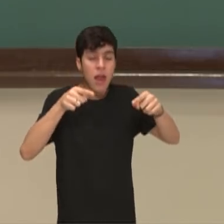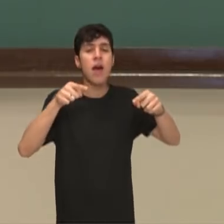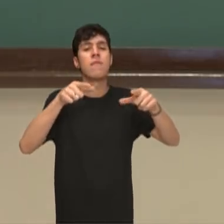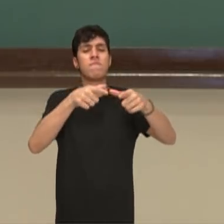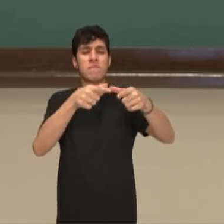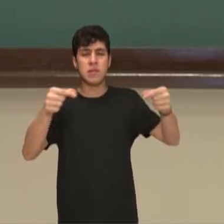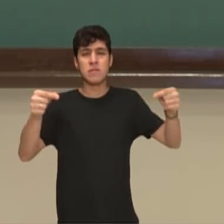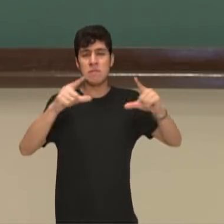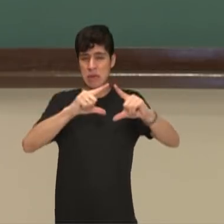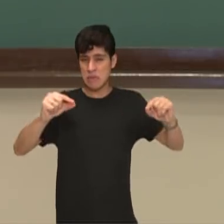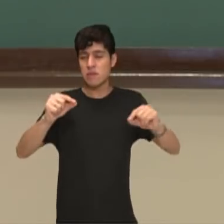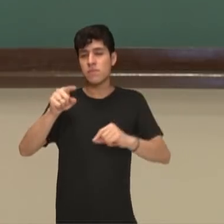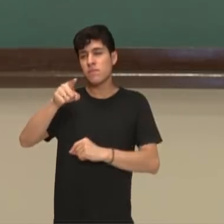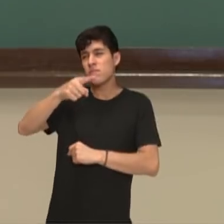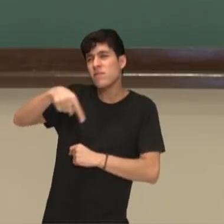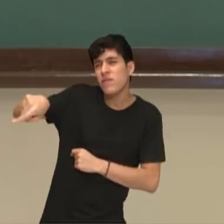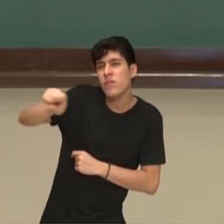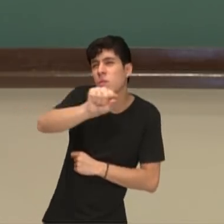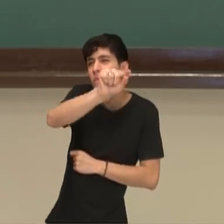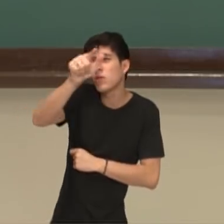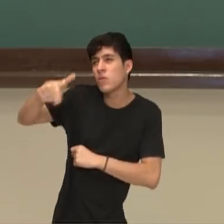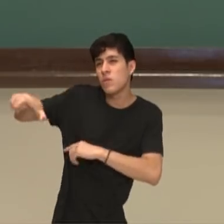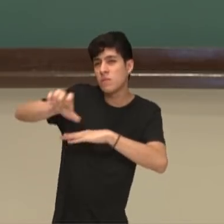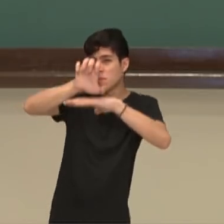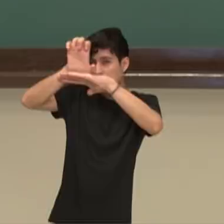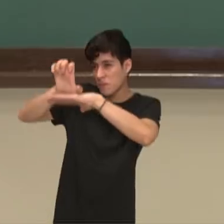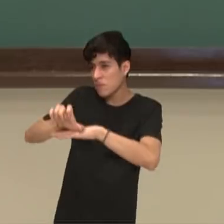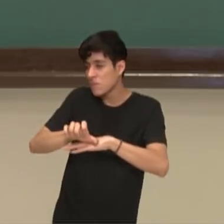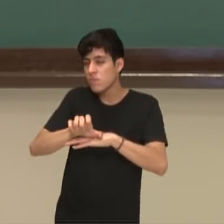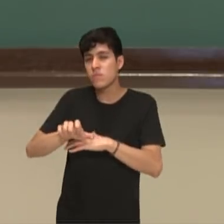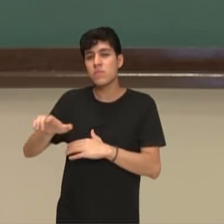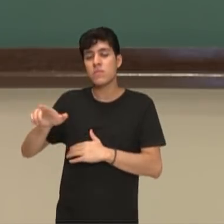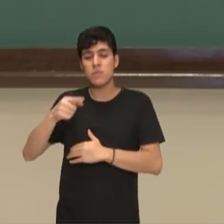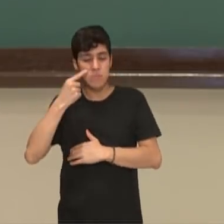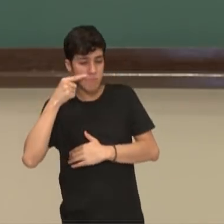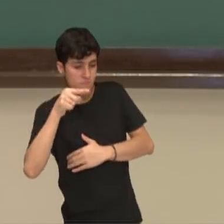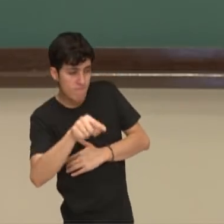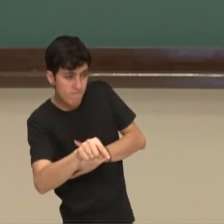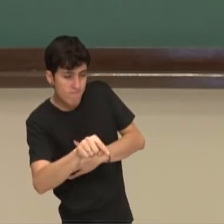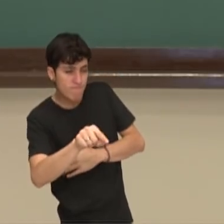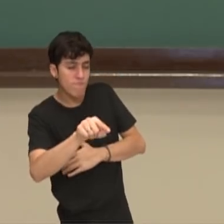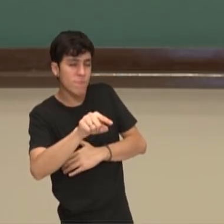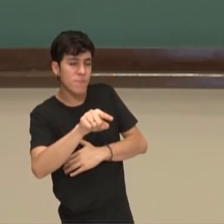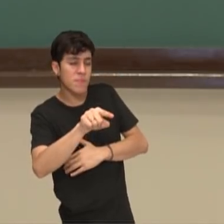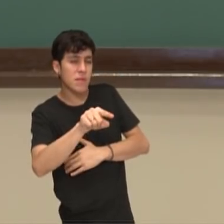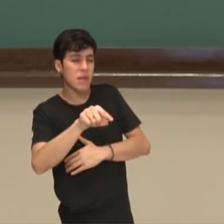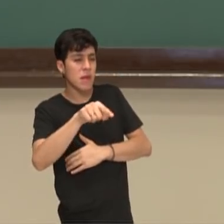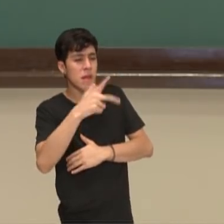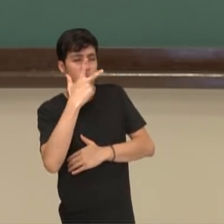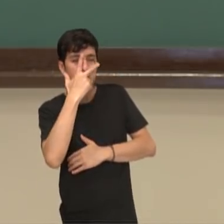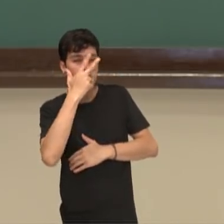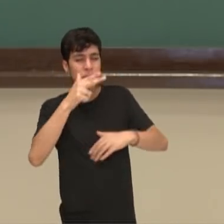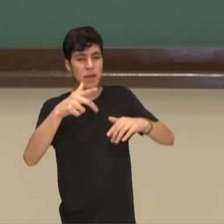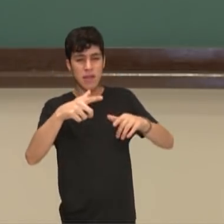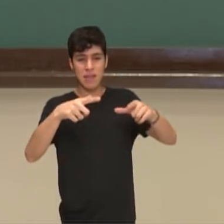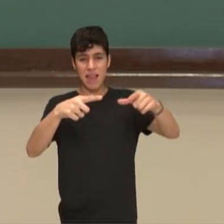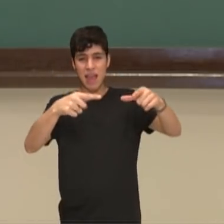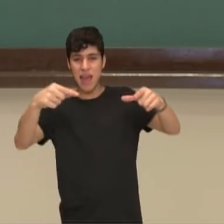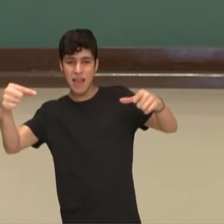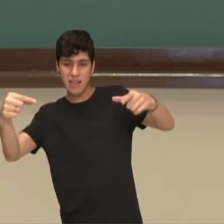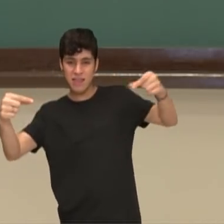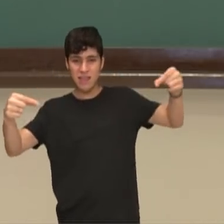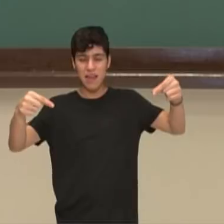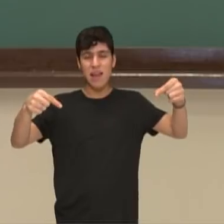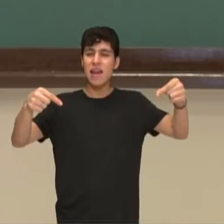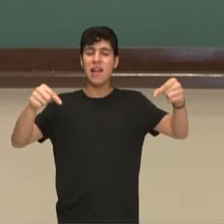deve estar assistindo de outro estado, por exemplo, Brasília também, uma cidade de Brasília, alguns locais são chamados de asa leste, asa oeste, asa